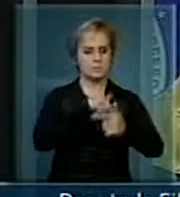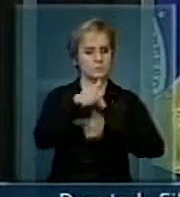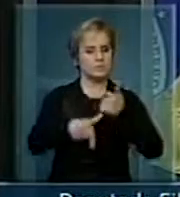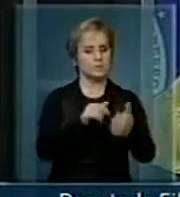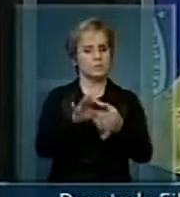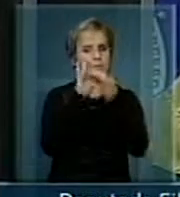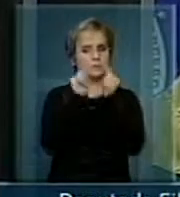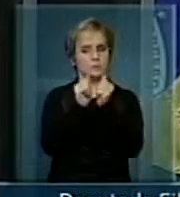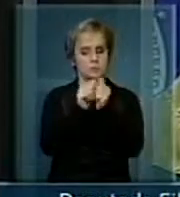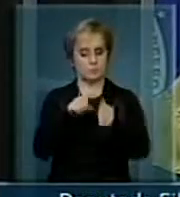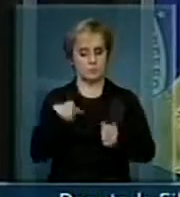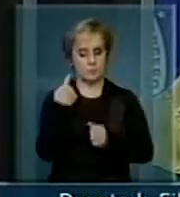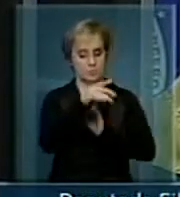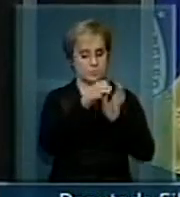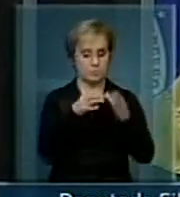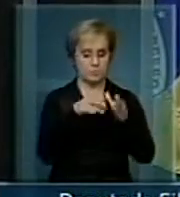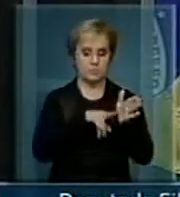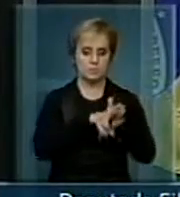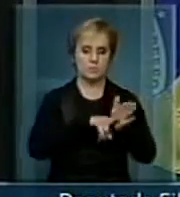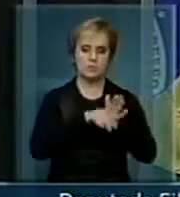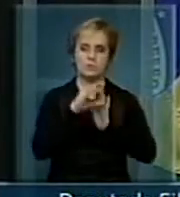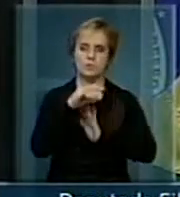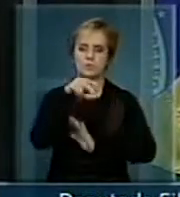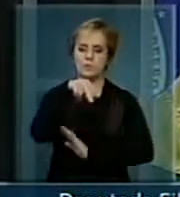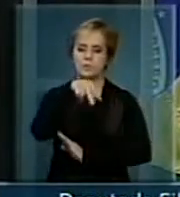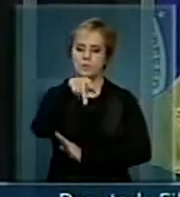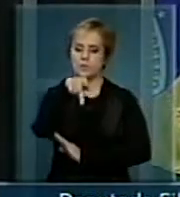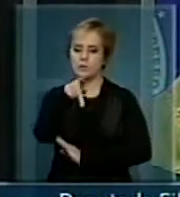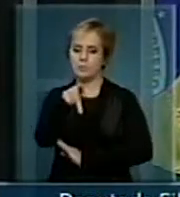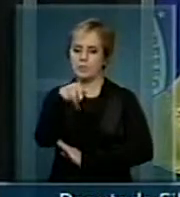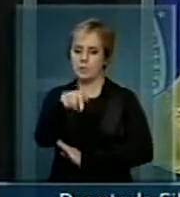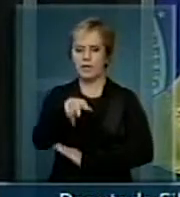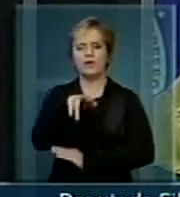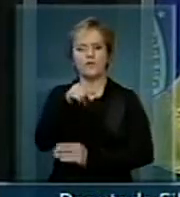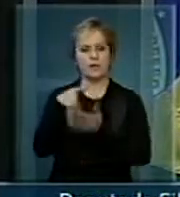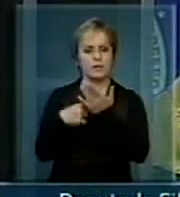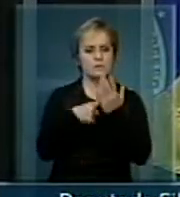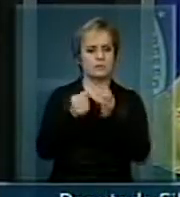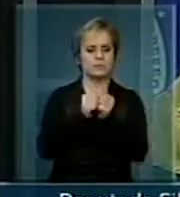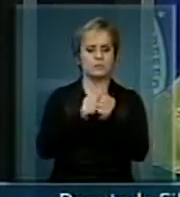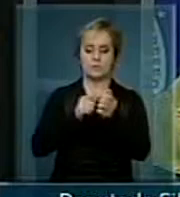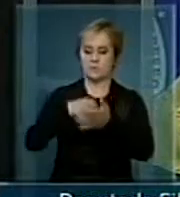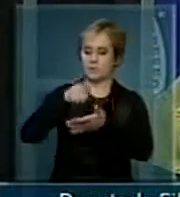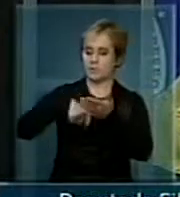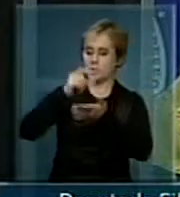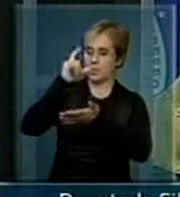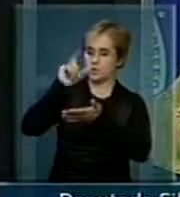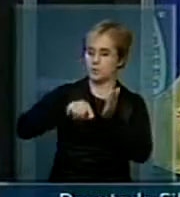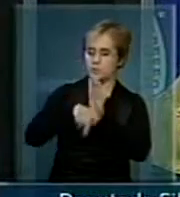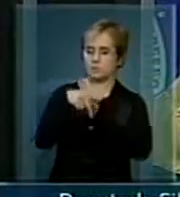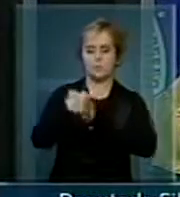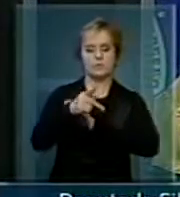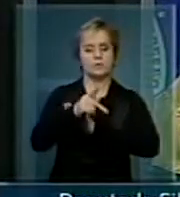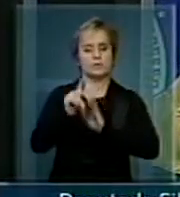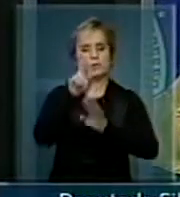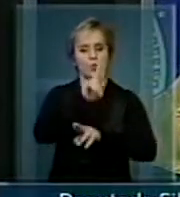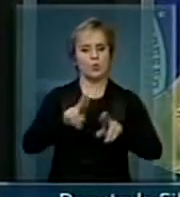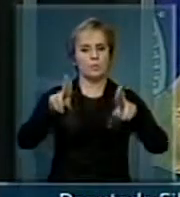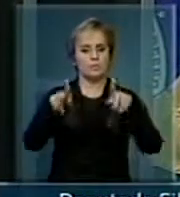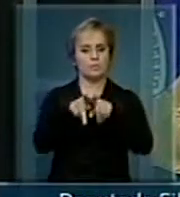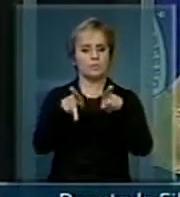os nossos cientistas. O CNPq negociará isenção de taxas com essas universidades